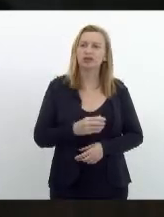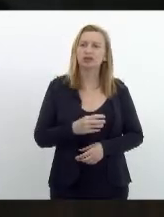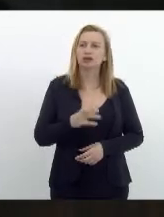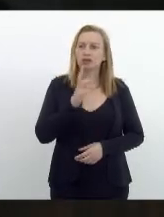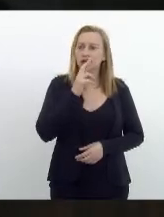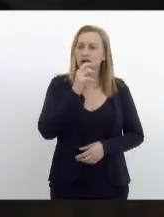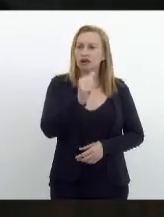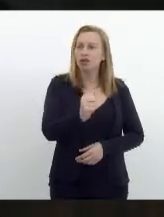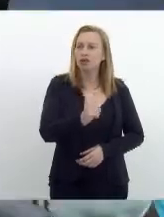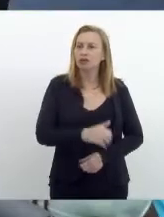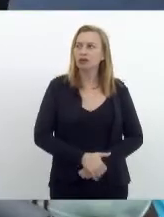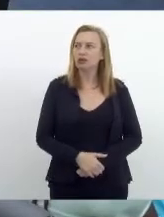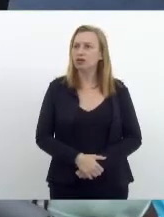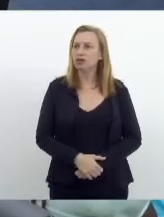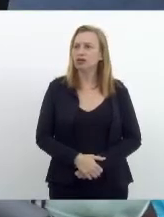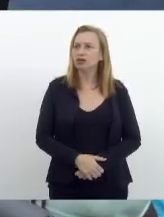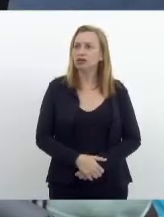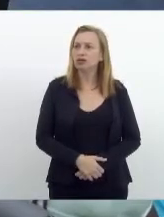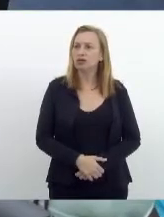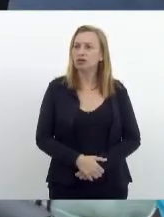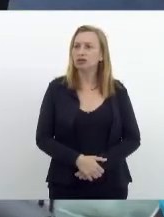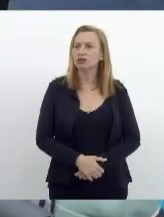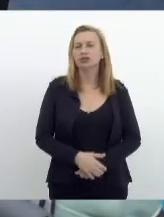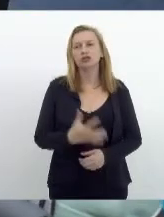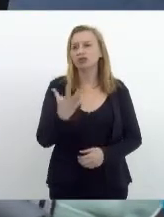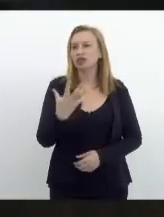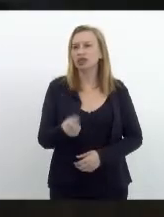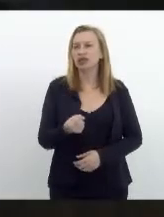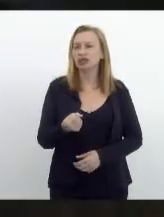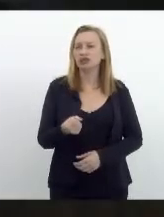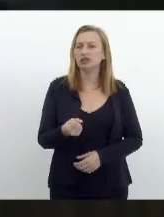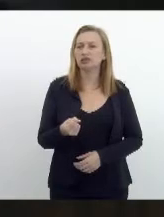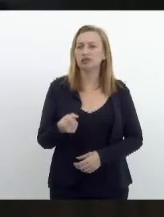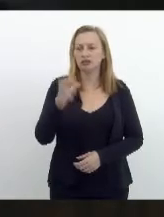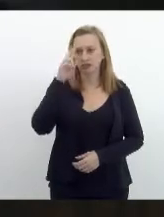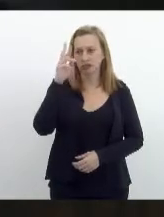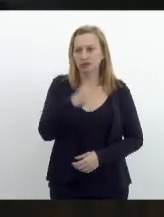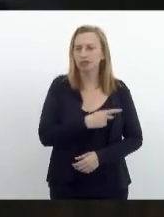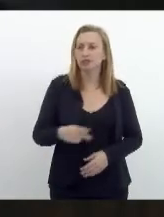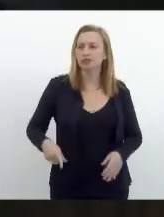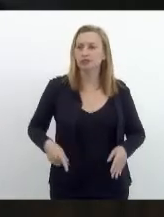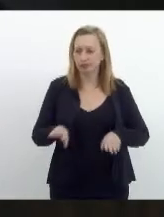Rodrigo Amorim, é suplente. Favorável, senhor presidente. Pela mesa diretora,